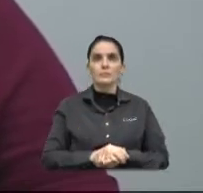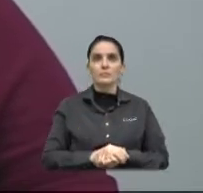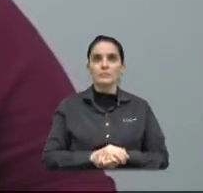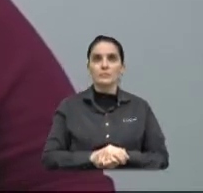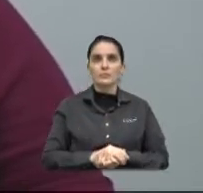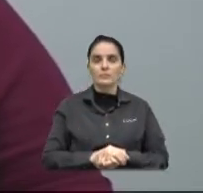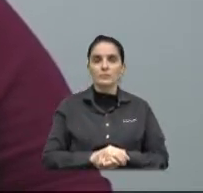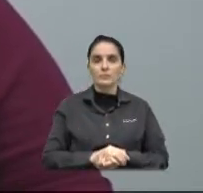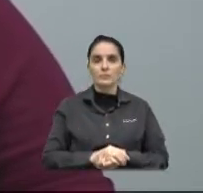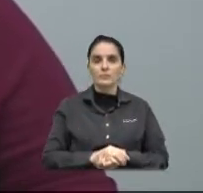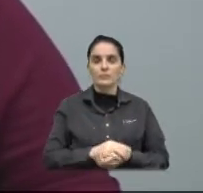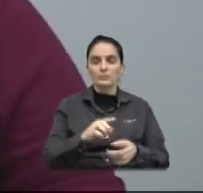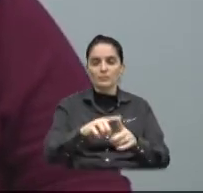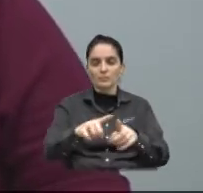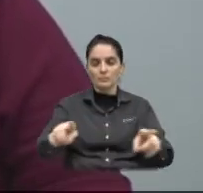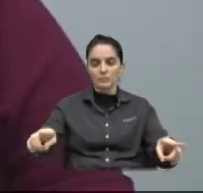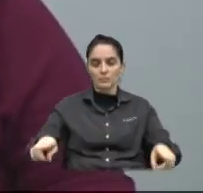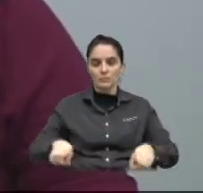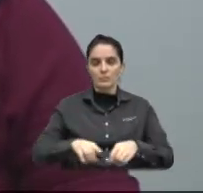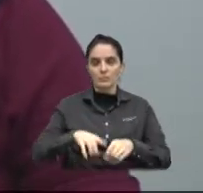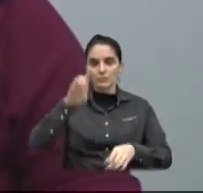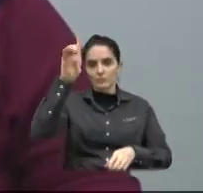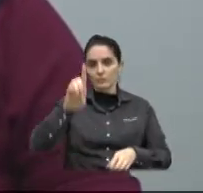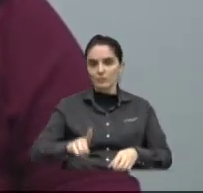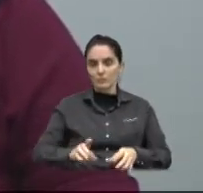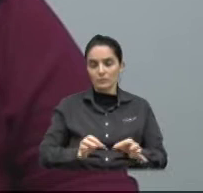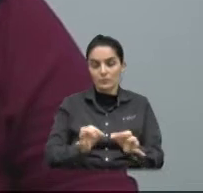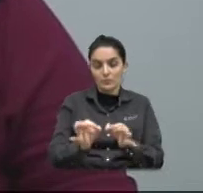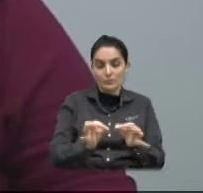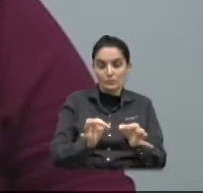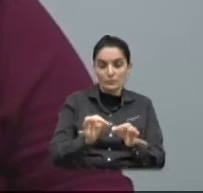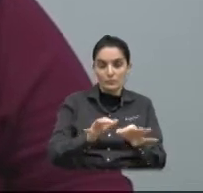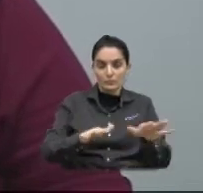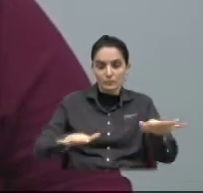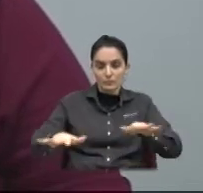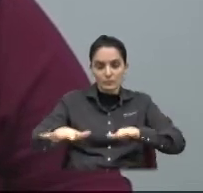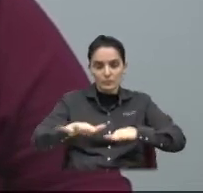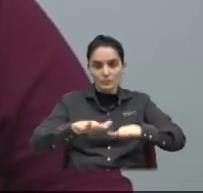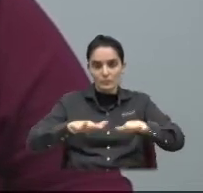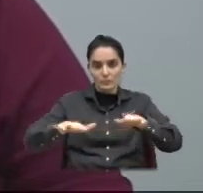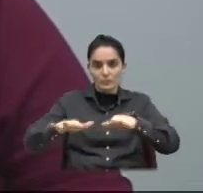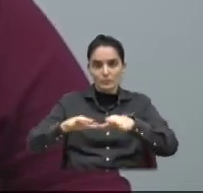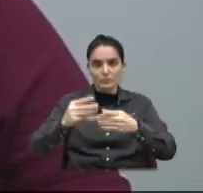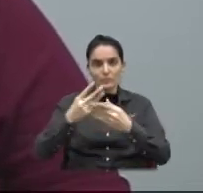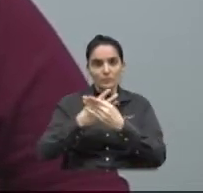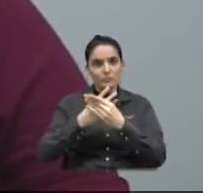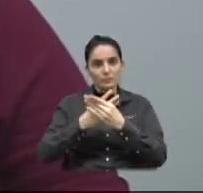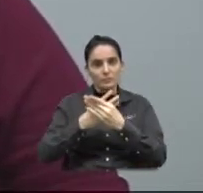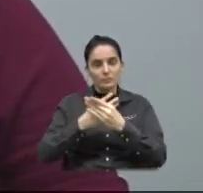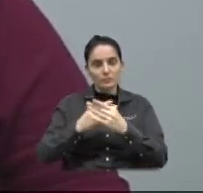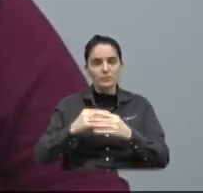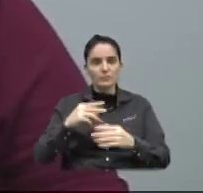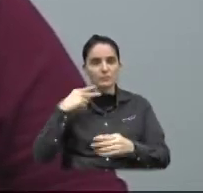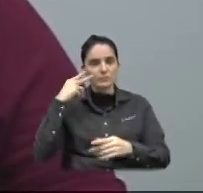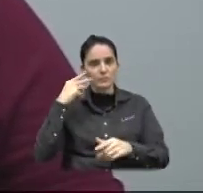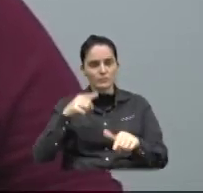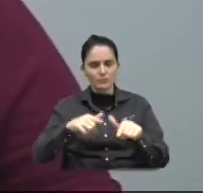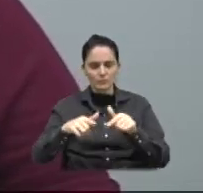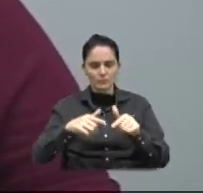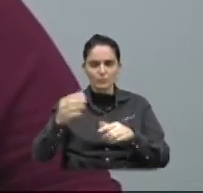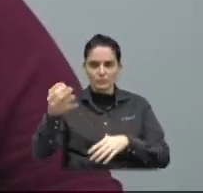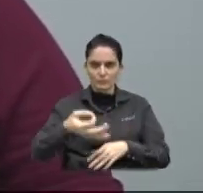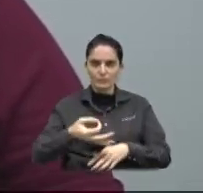compete organizar a casa para que o trabalho dos vereadores possa sair a mesa não compete